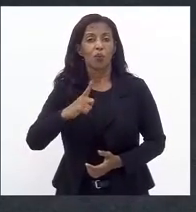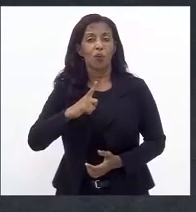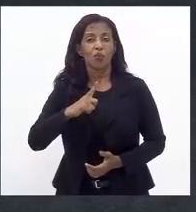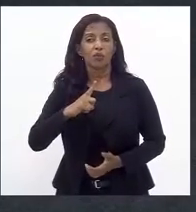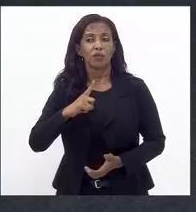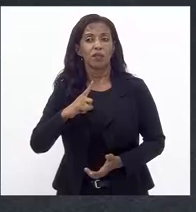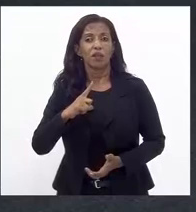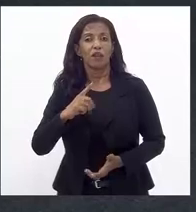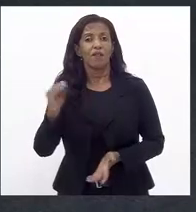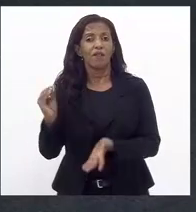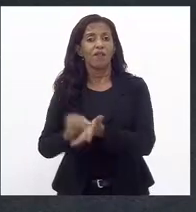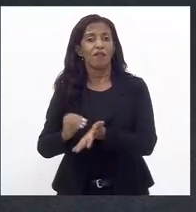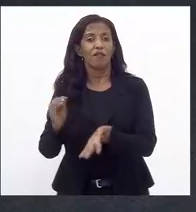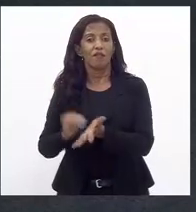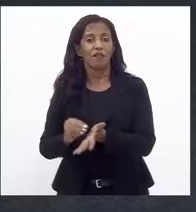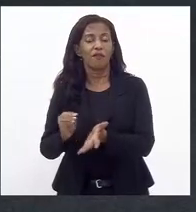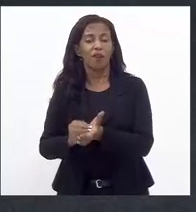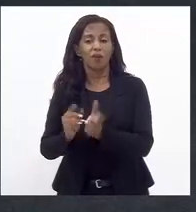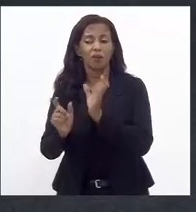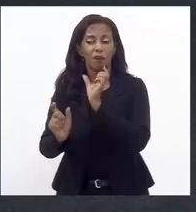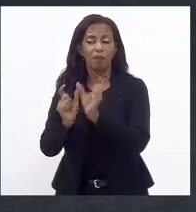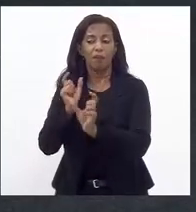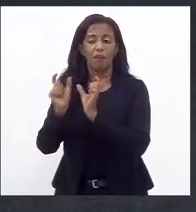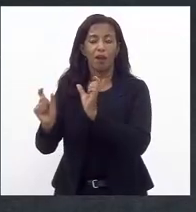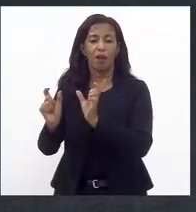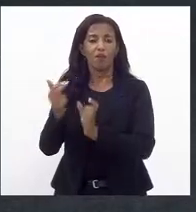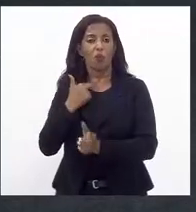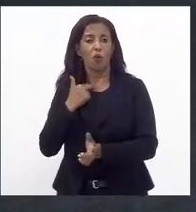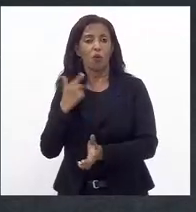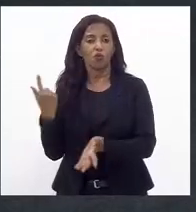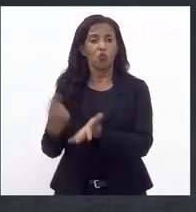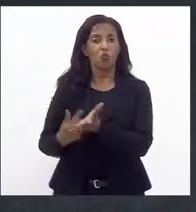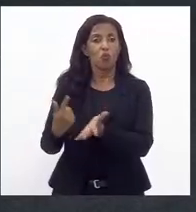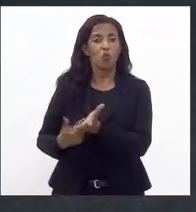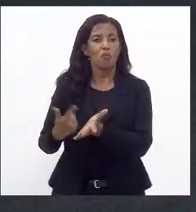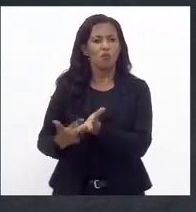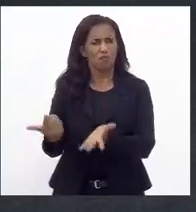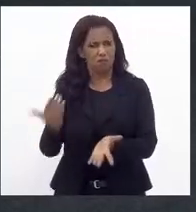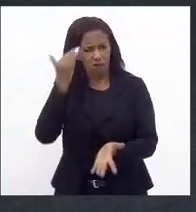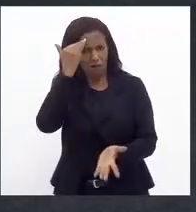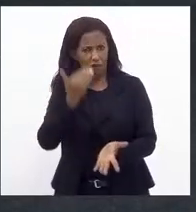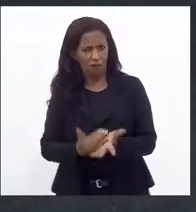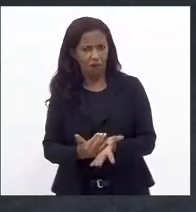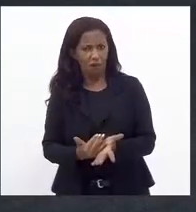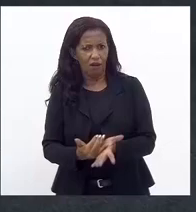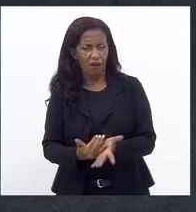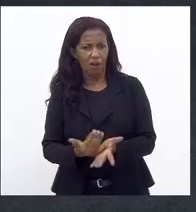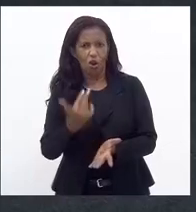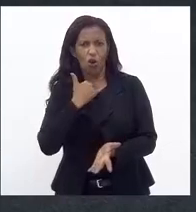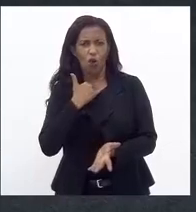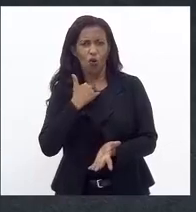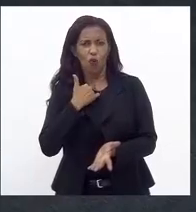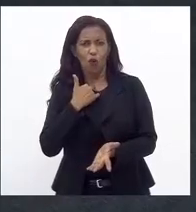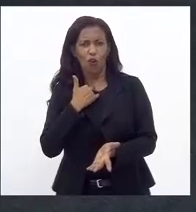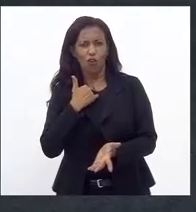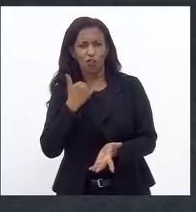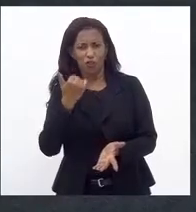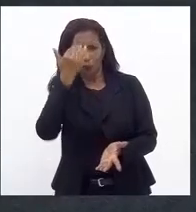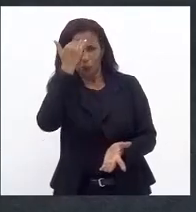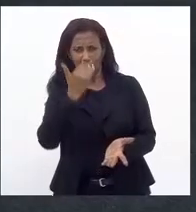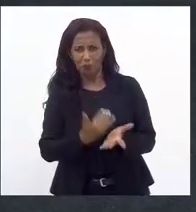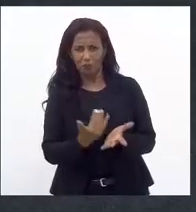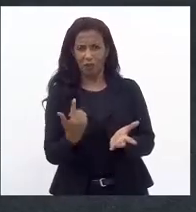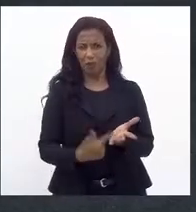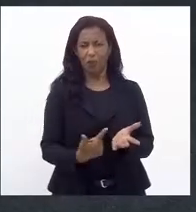palavra ele só não pode cumprir acordo ou melhor ele só não pode descobrir